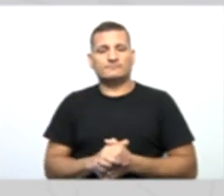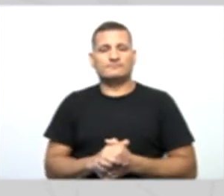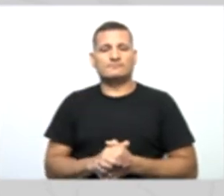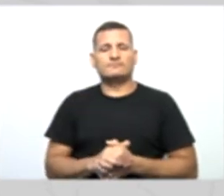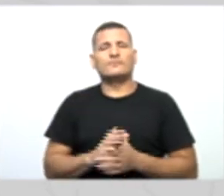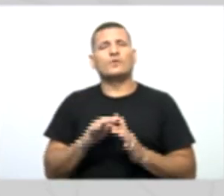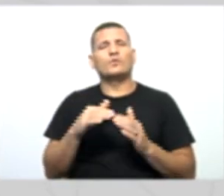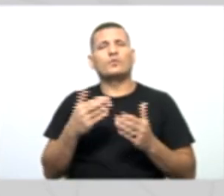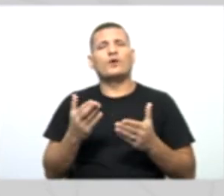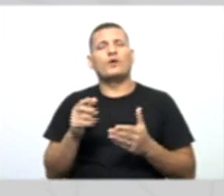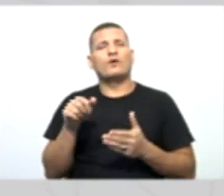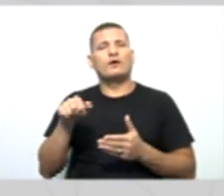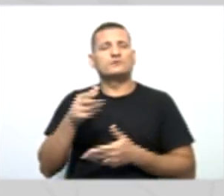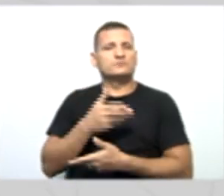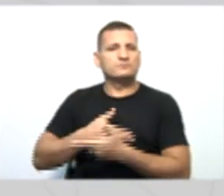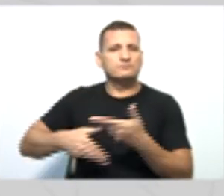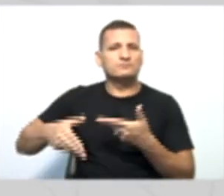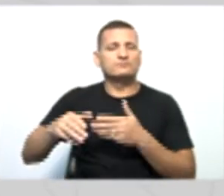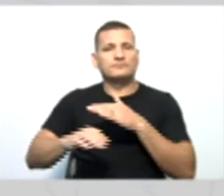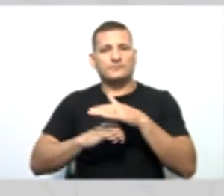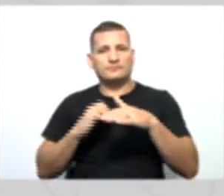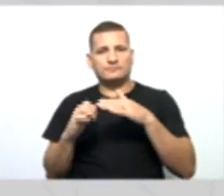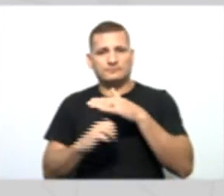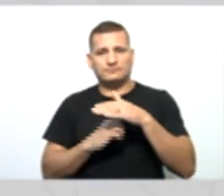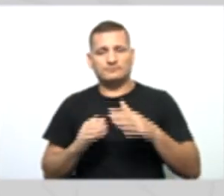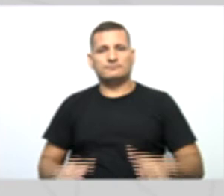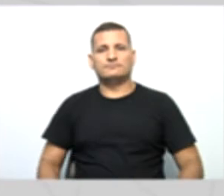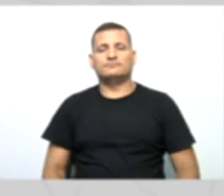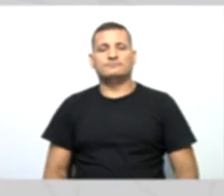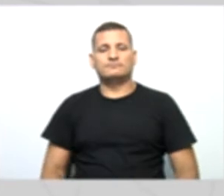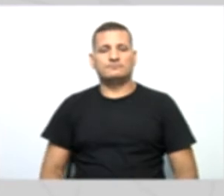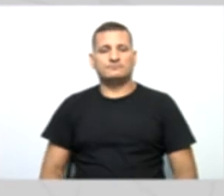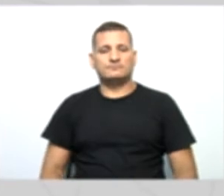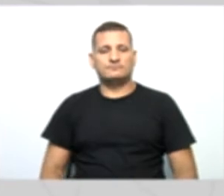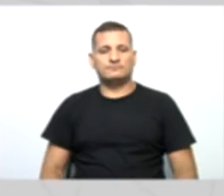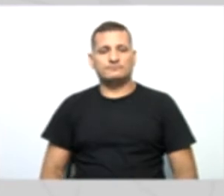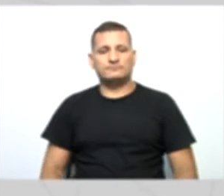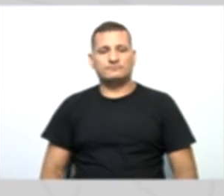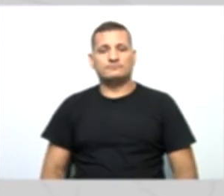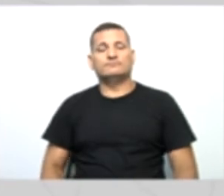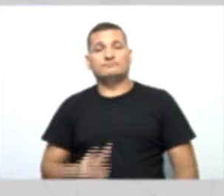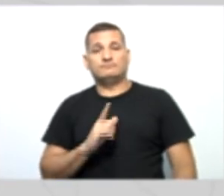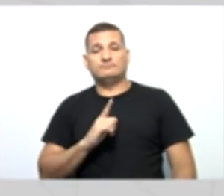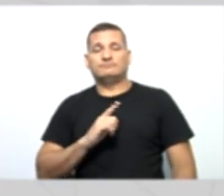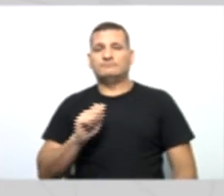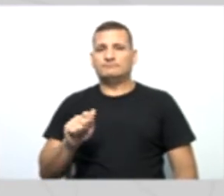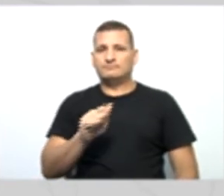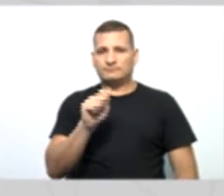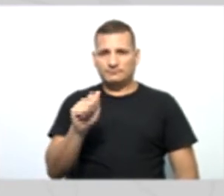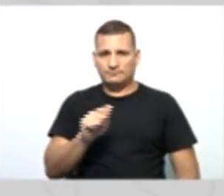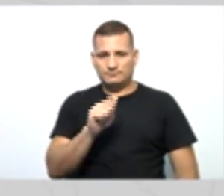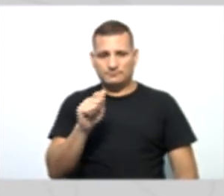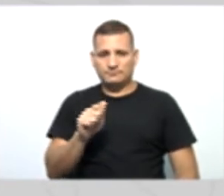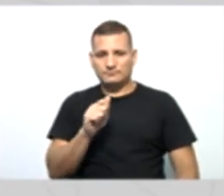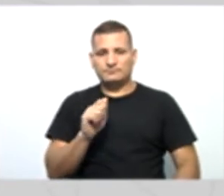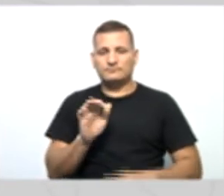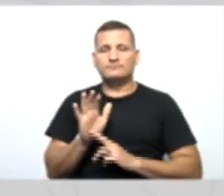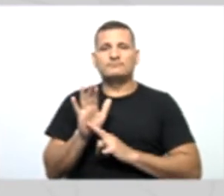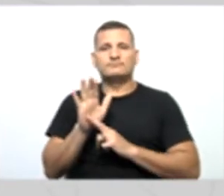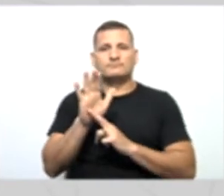qual forma de governança que há entre esses empreendimentos? Tem uma associação de representantes